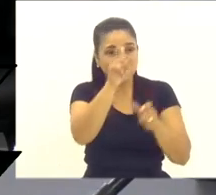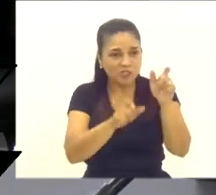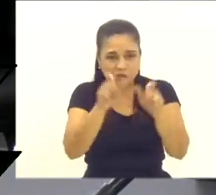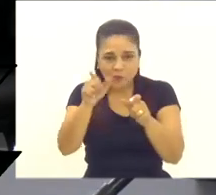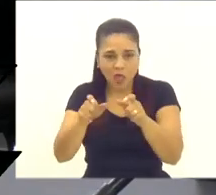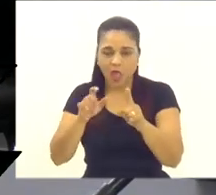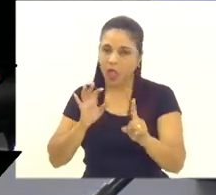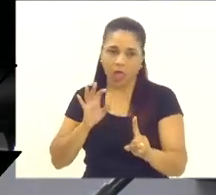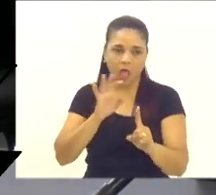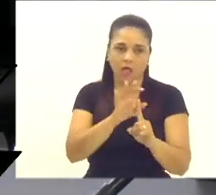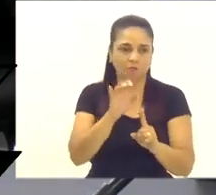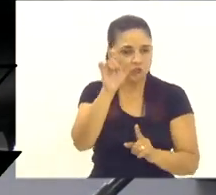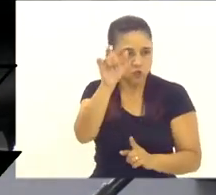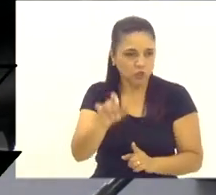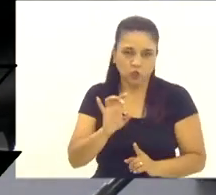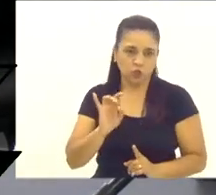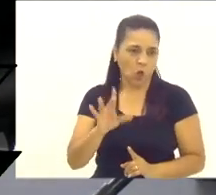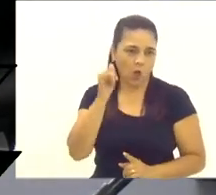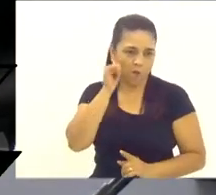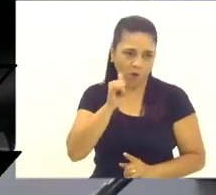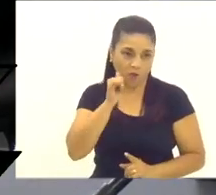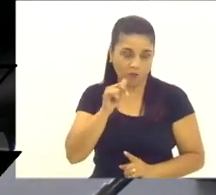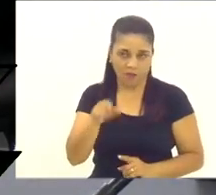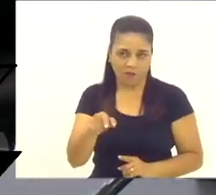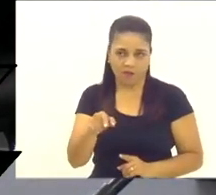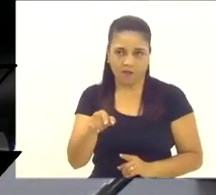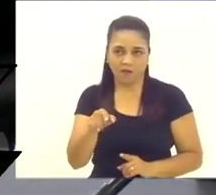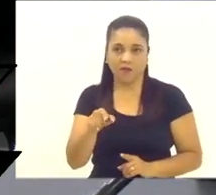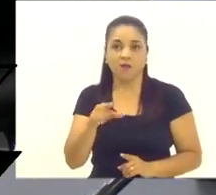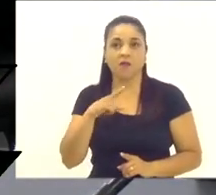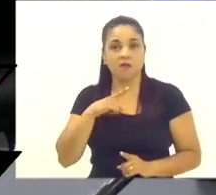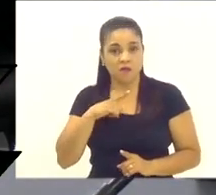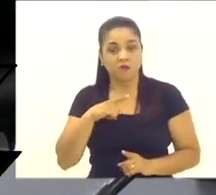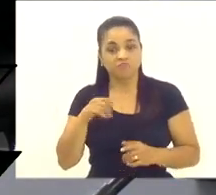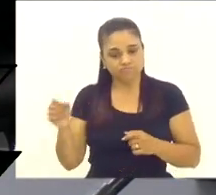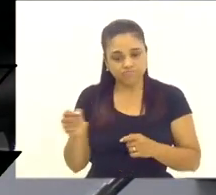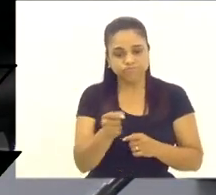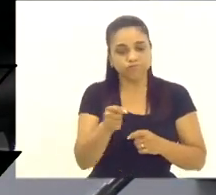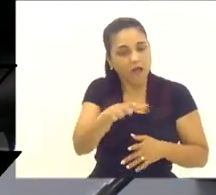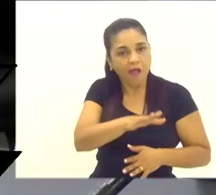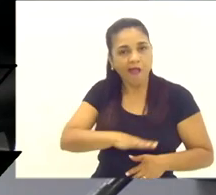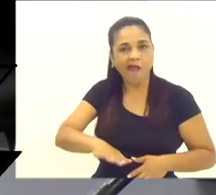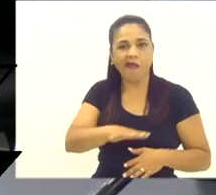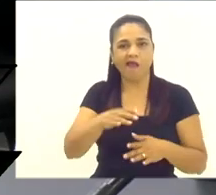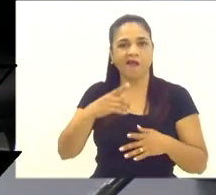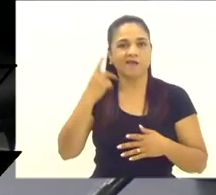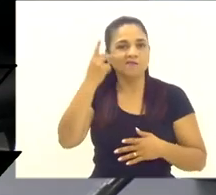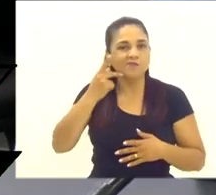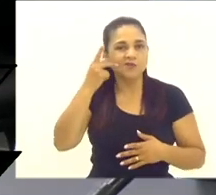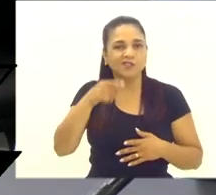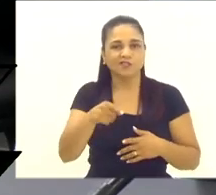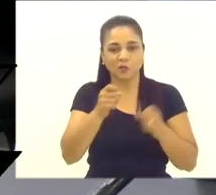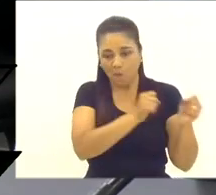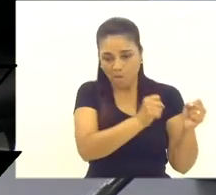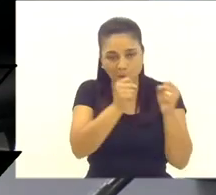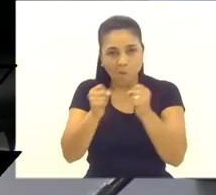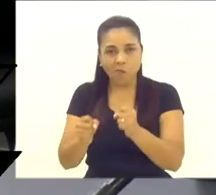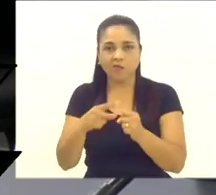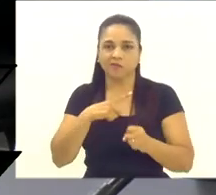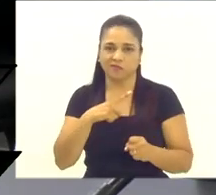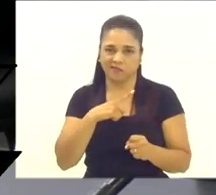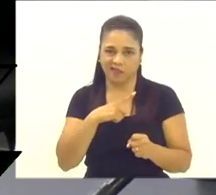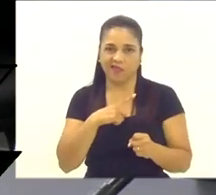pelo fato de serem mulheres né pelo fato de serem mulheres e estarem ocupando espaço políticos e estarem ocupando espaços de poder que